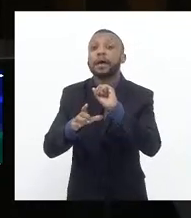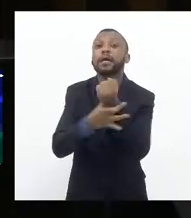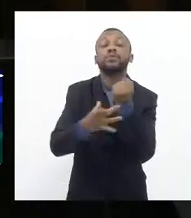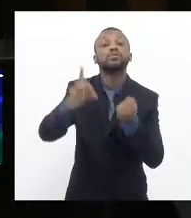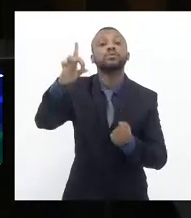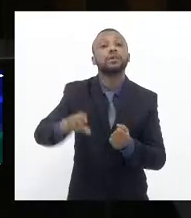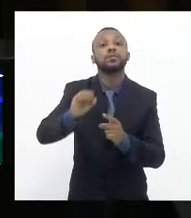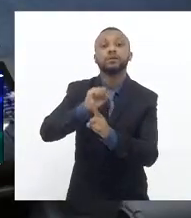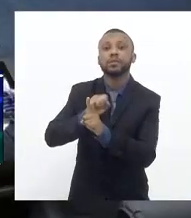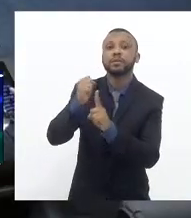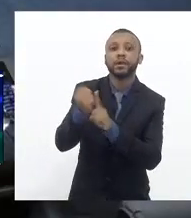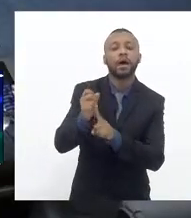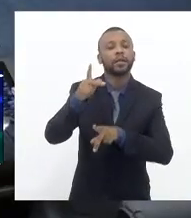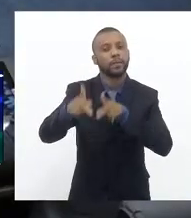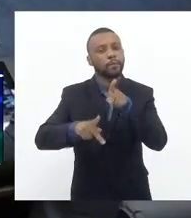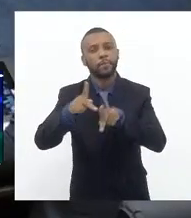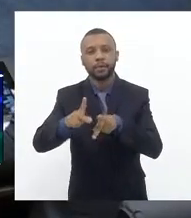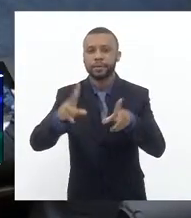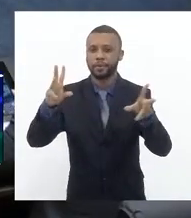população.